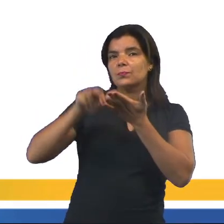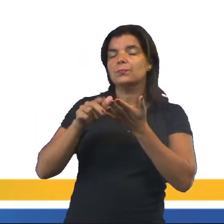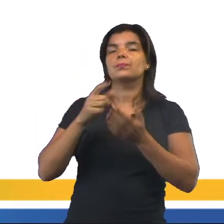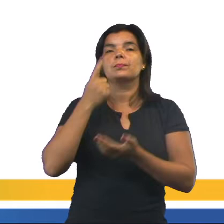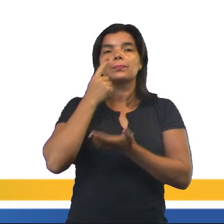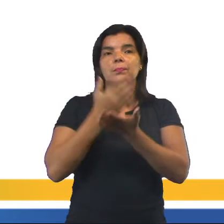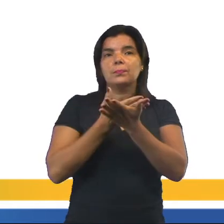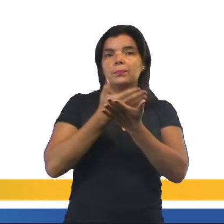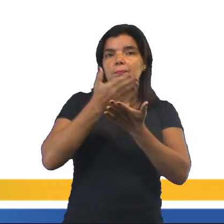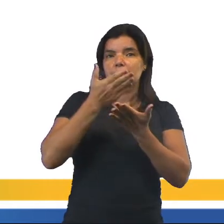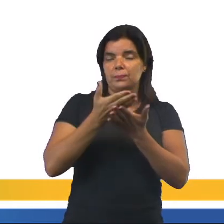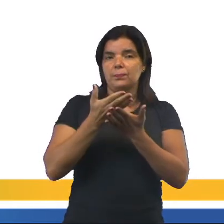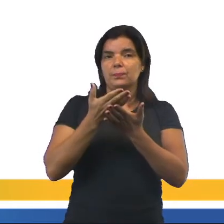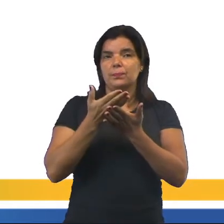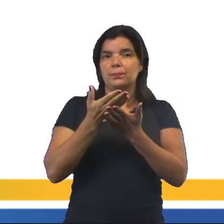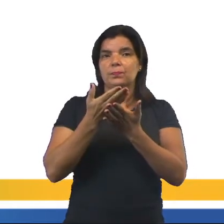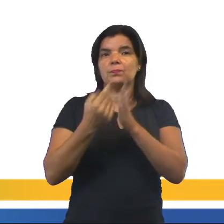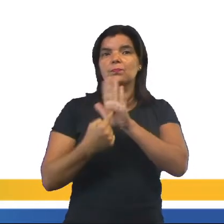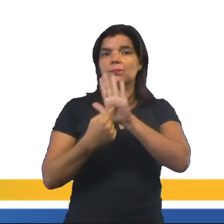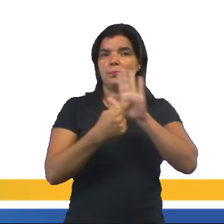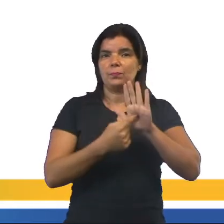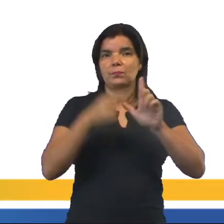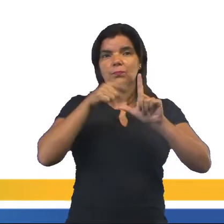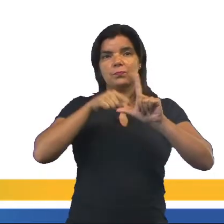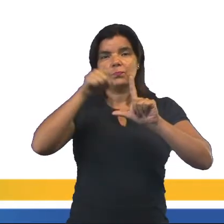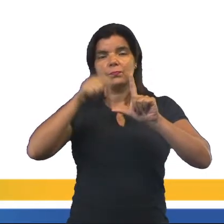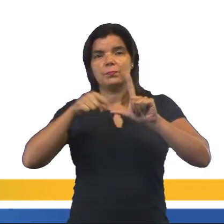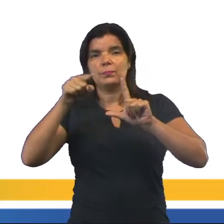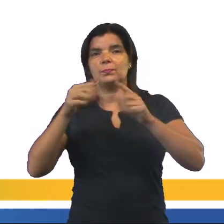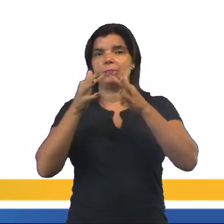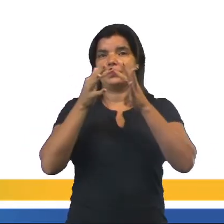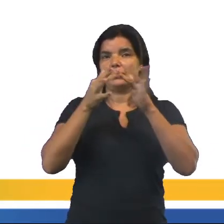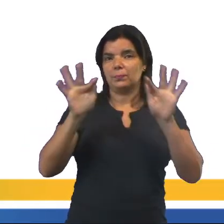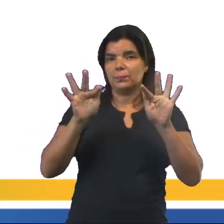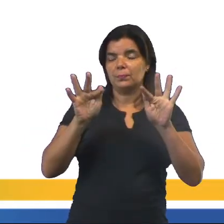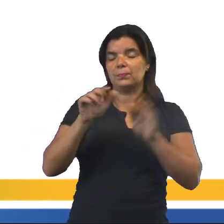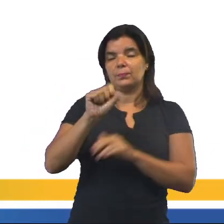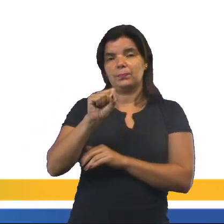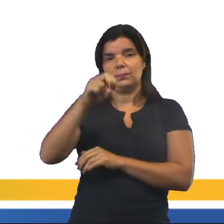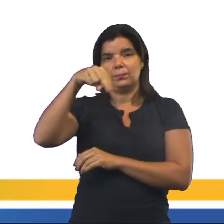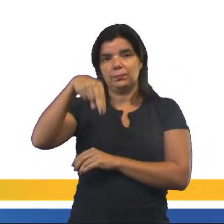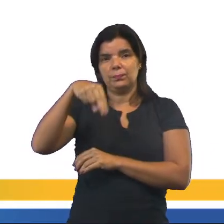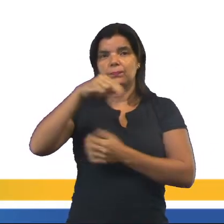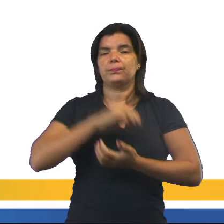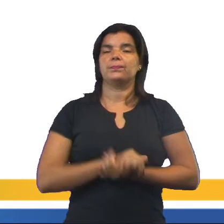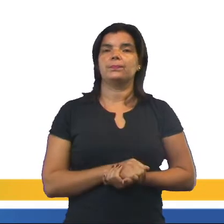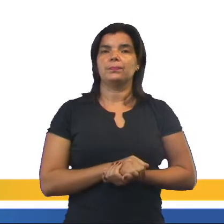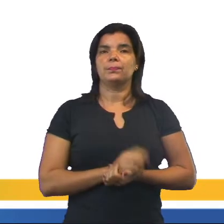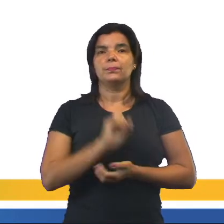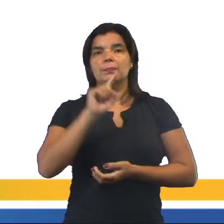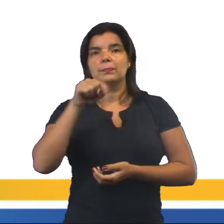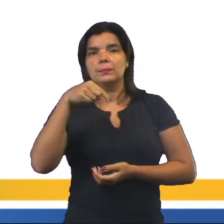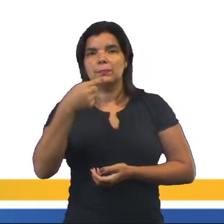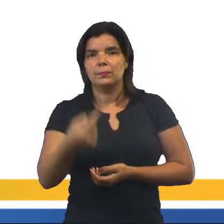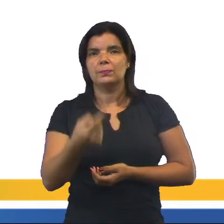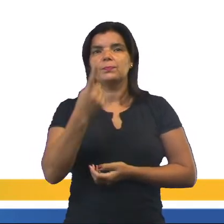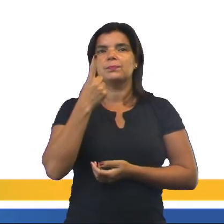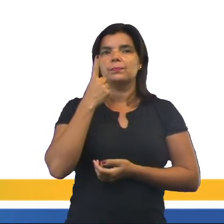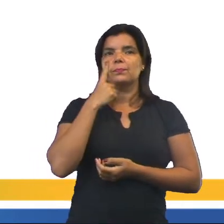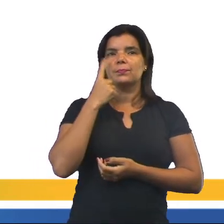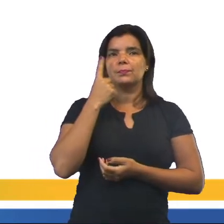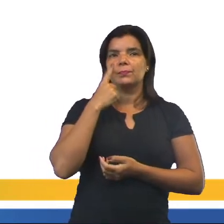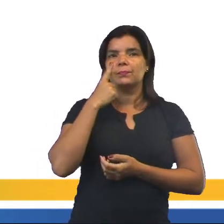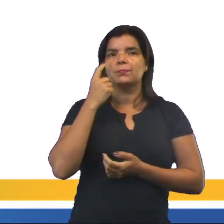variações. Iremos, inicialmente, trabalhar com os gráficos da função seno.